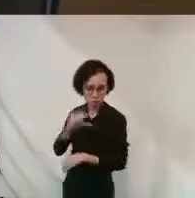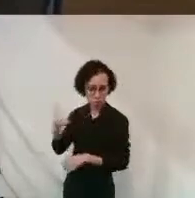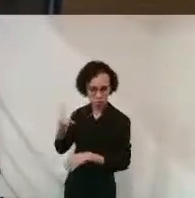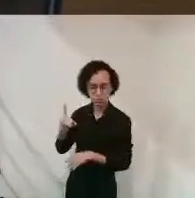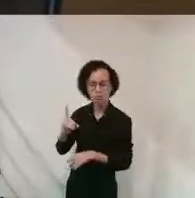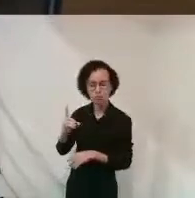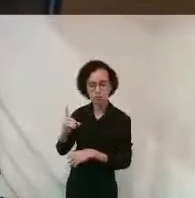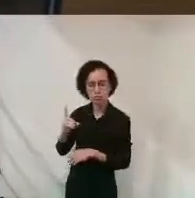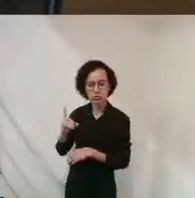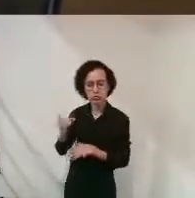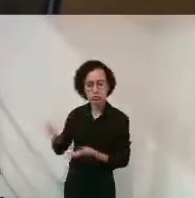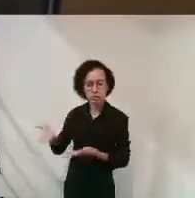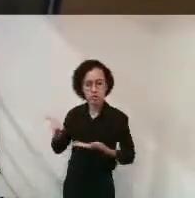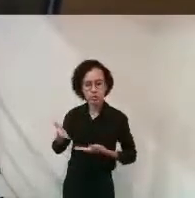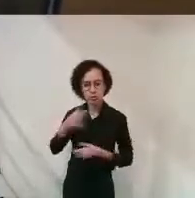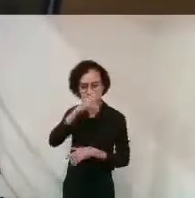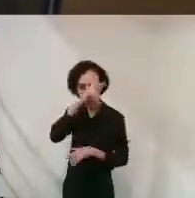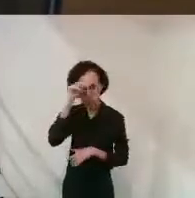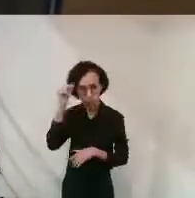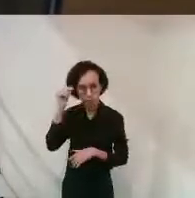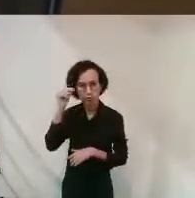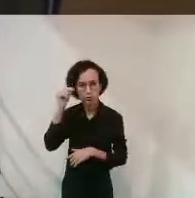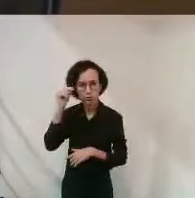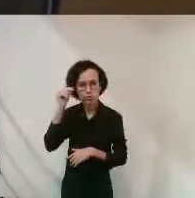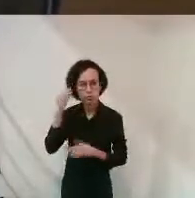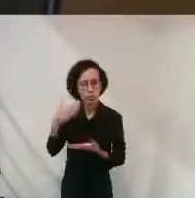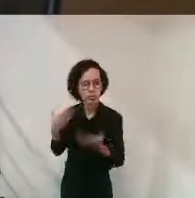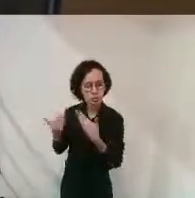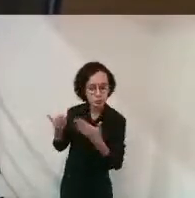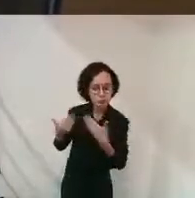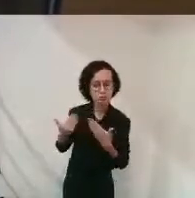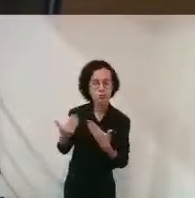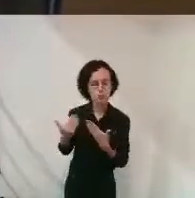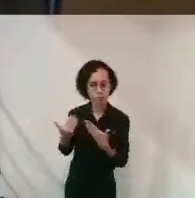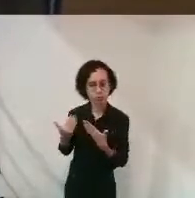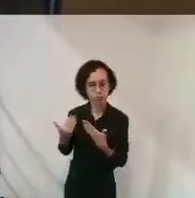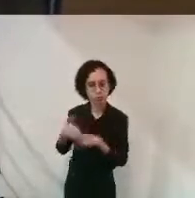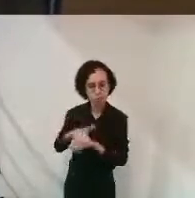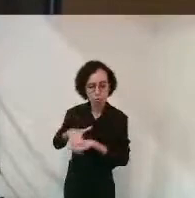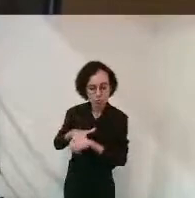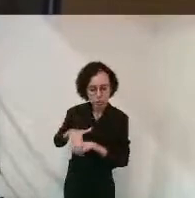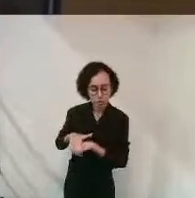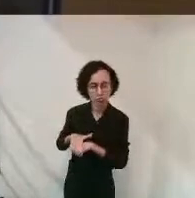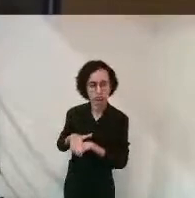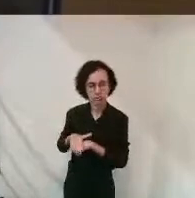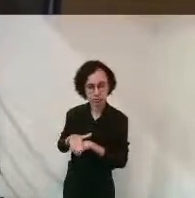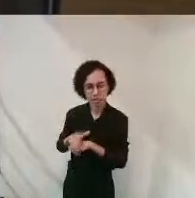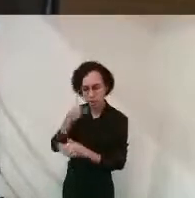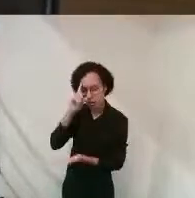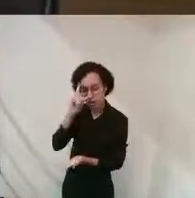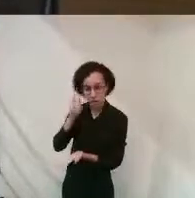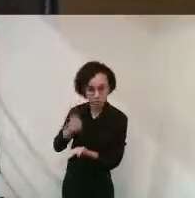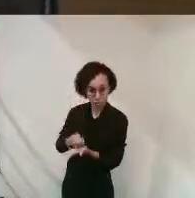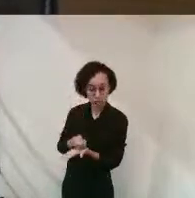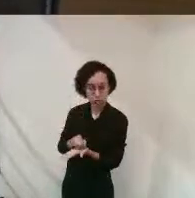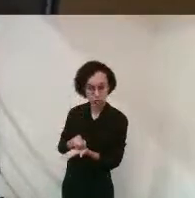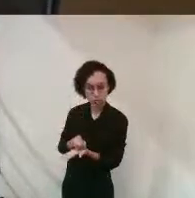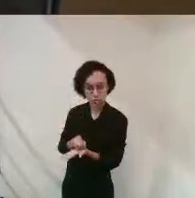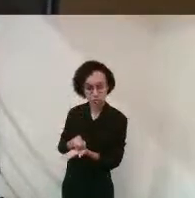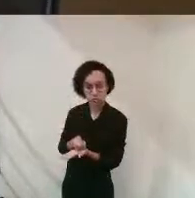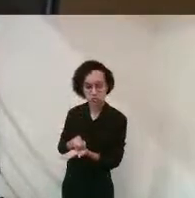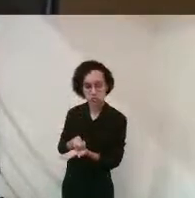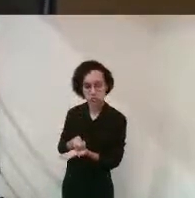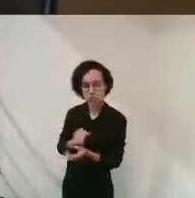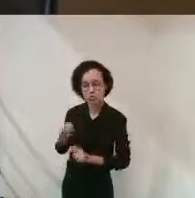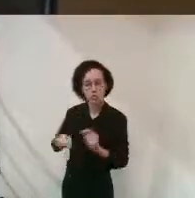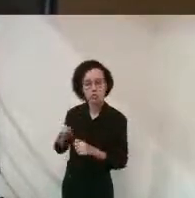estávamos recebendo um prefeito para conversar com o prefeito, para decidir a situação daquele município. Foi